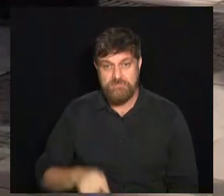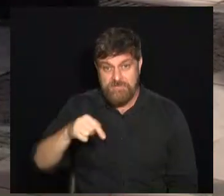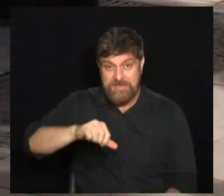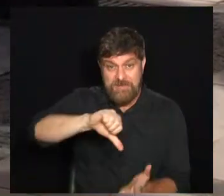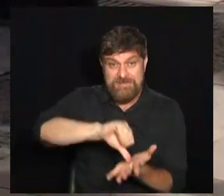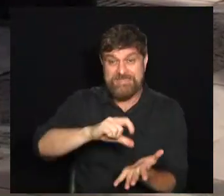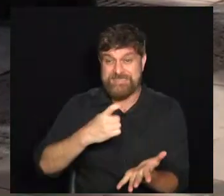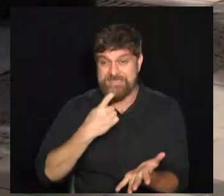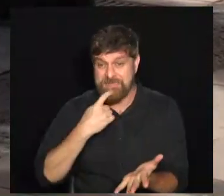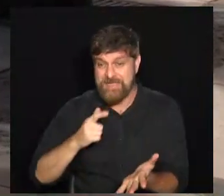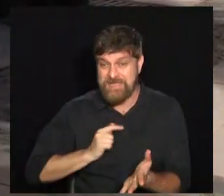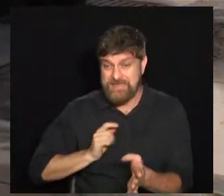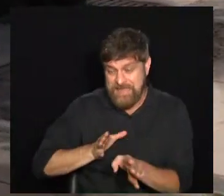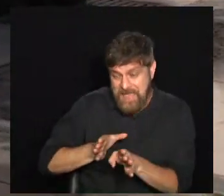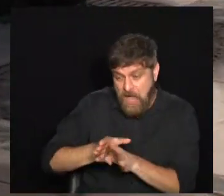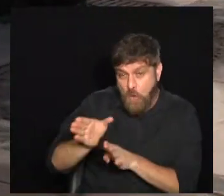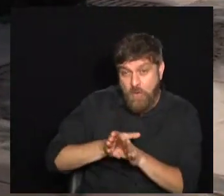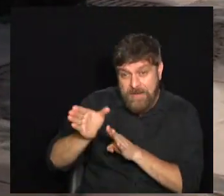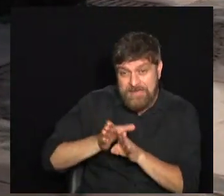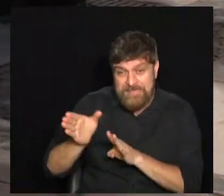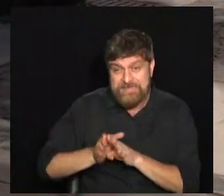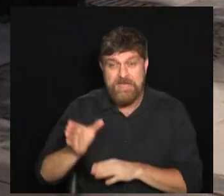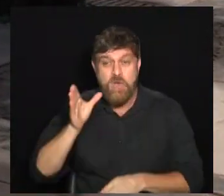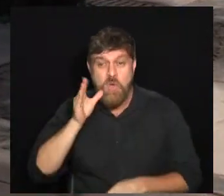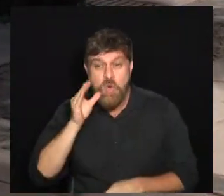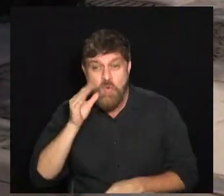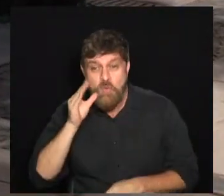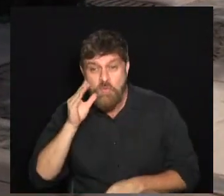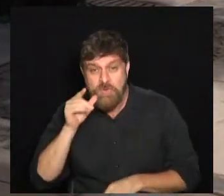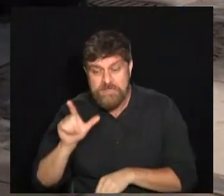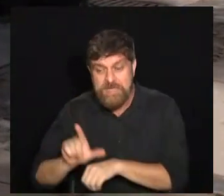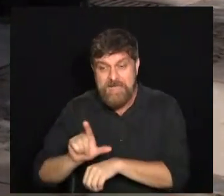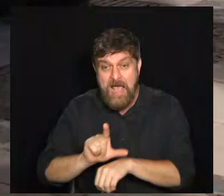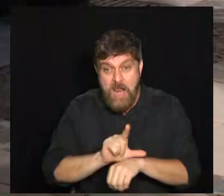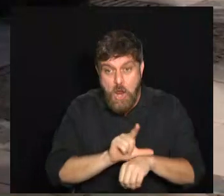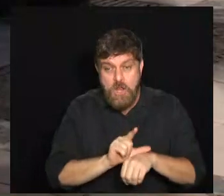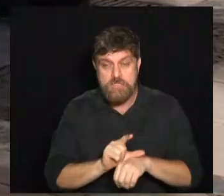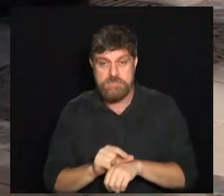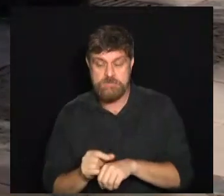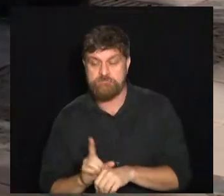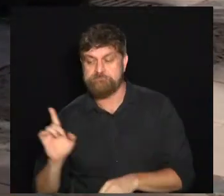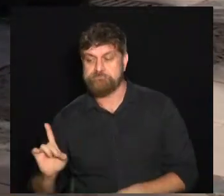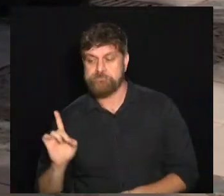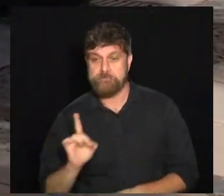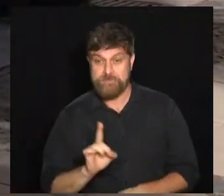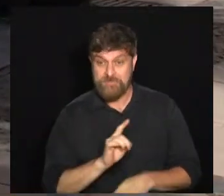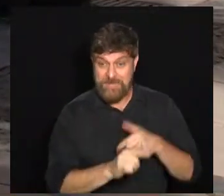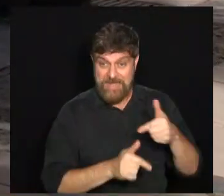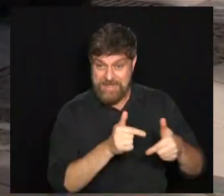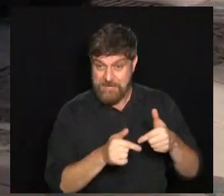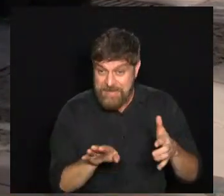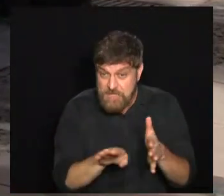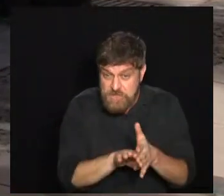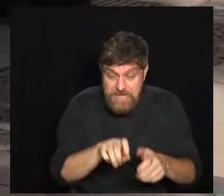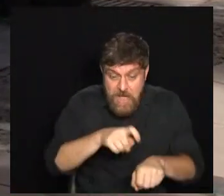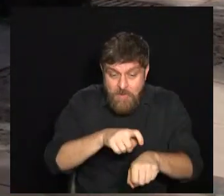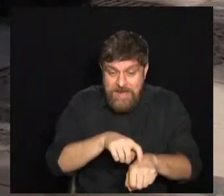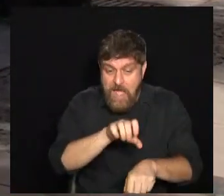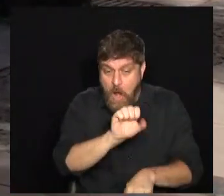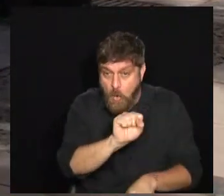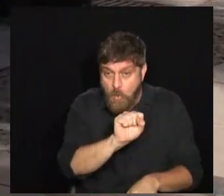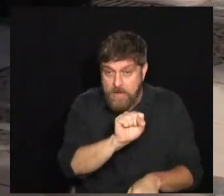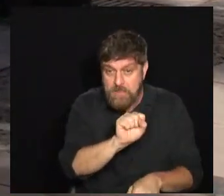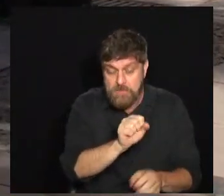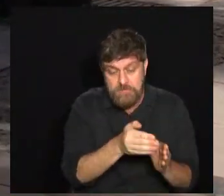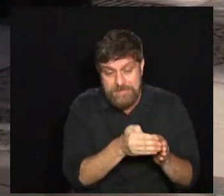centro há uma orientação da SIC para que os funcionários das lojas entrem nos estabelecimentos comerciais entre as 8 horas da